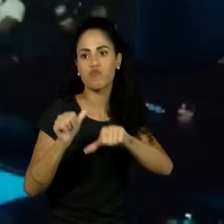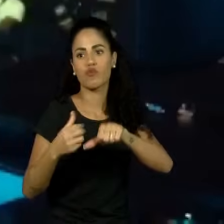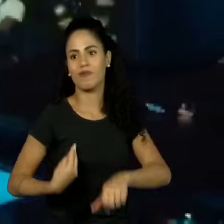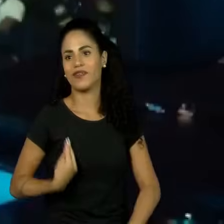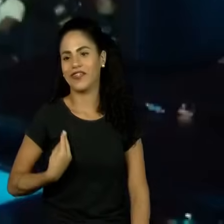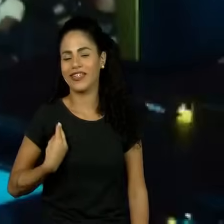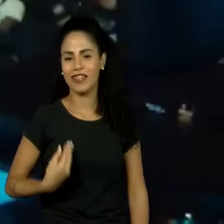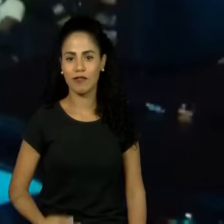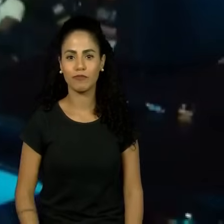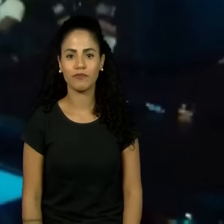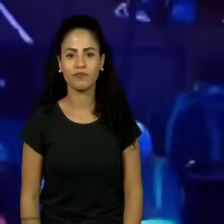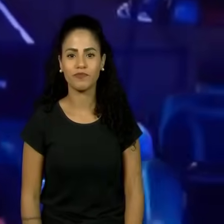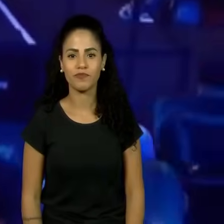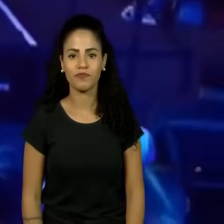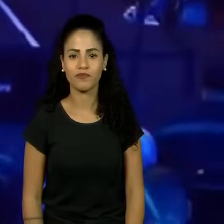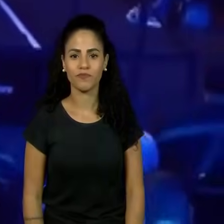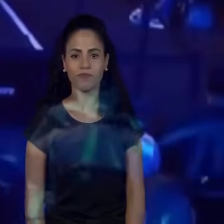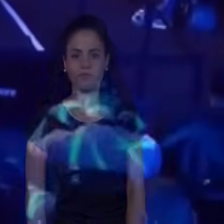ali.